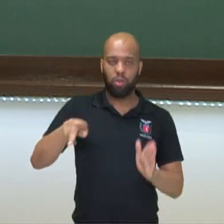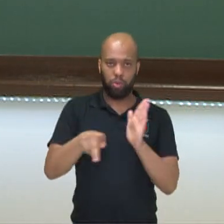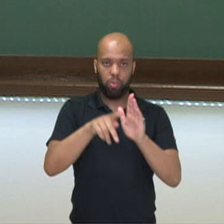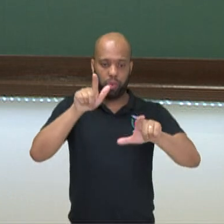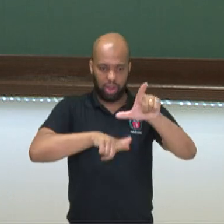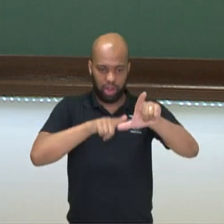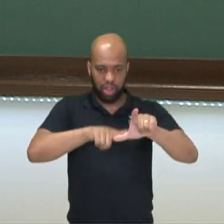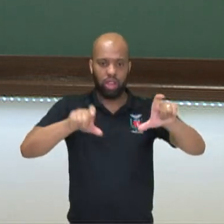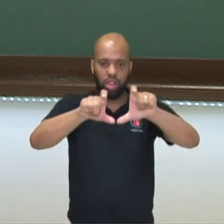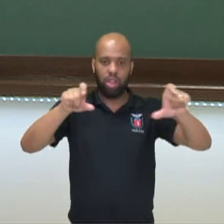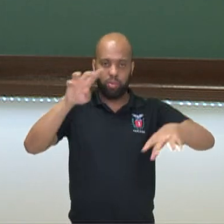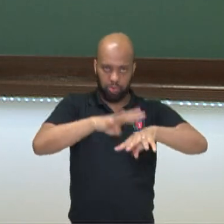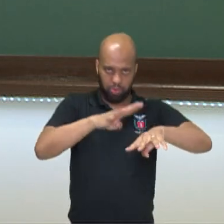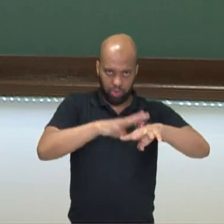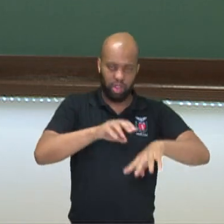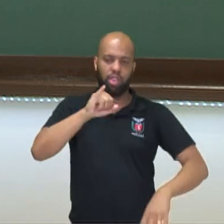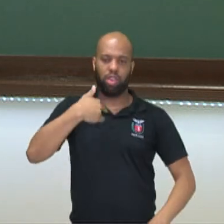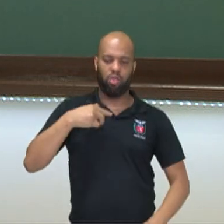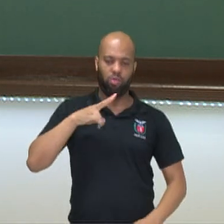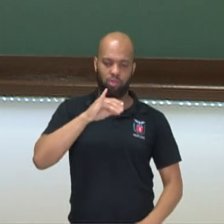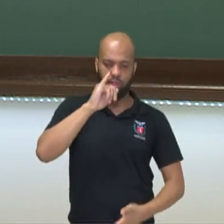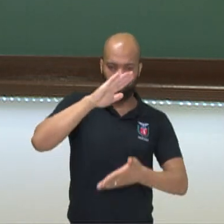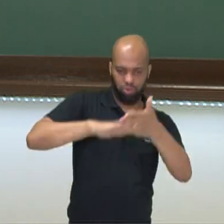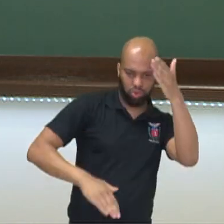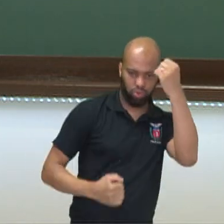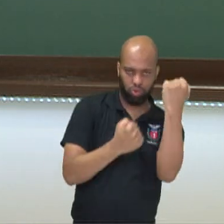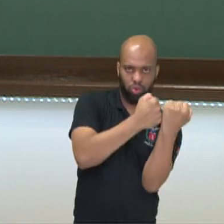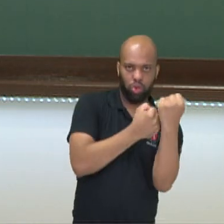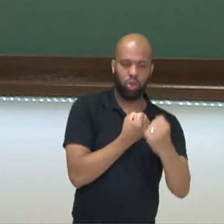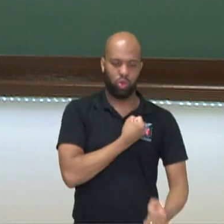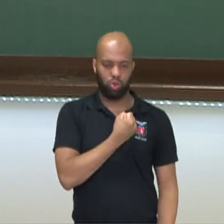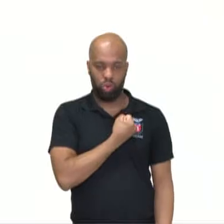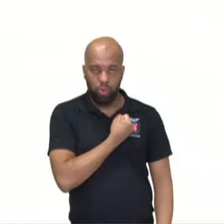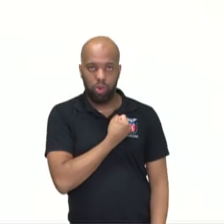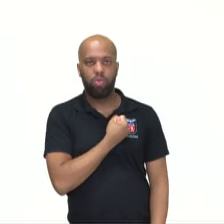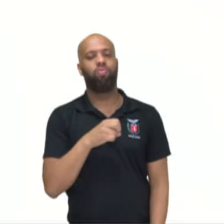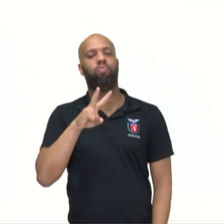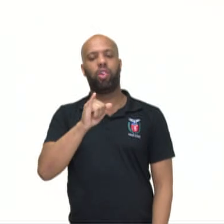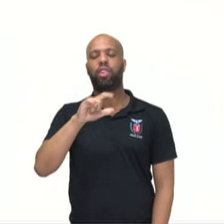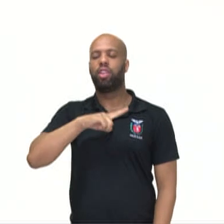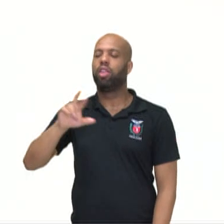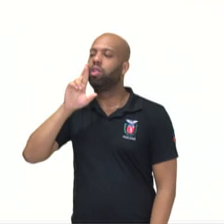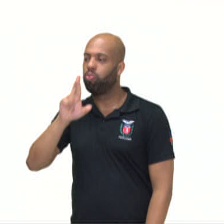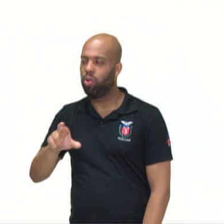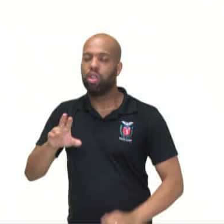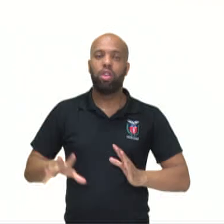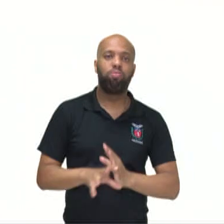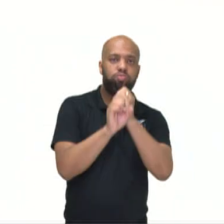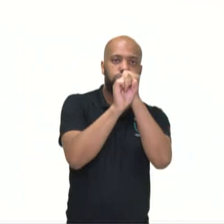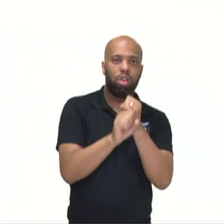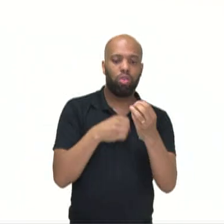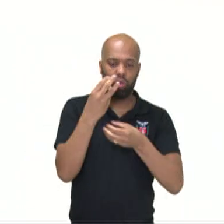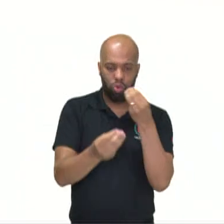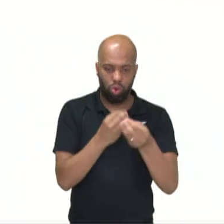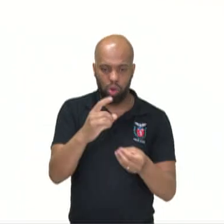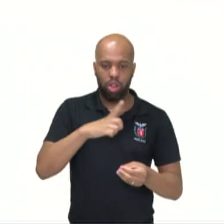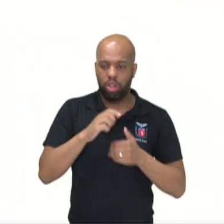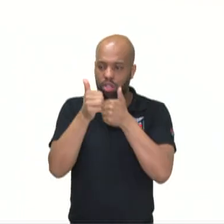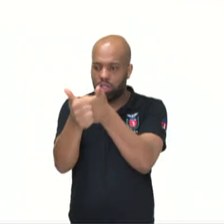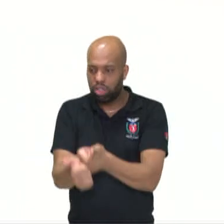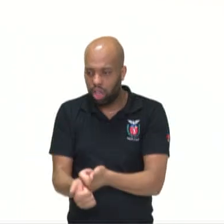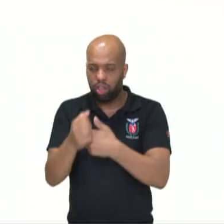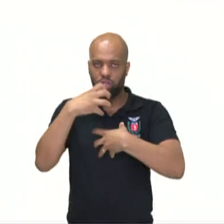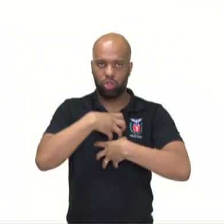ter um valor numérico específico. Quando efetuamos a substituição, os cálculos devem ser resolvidos seguindo a